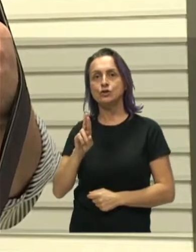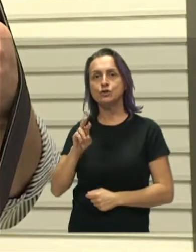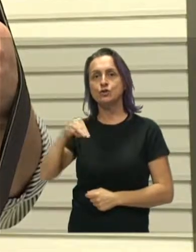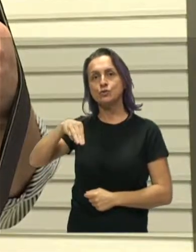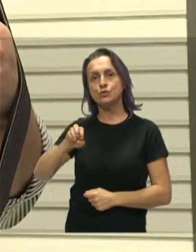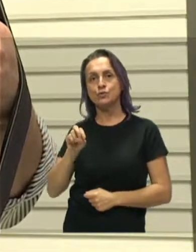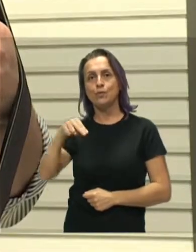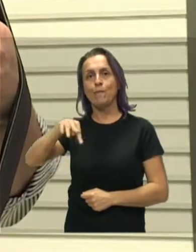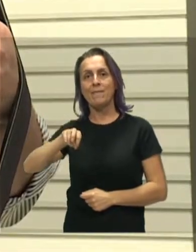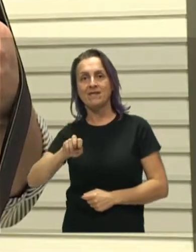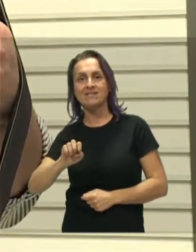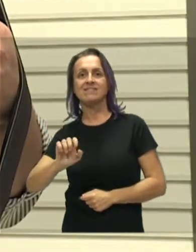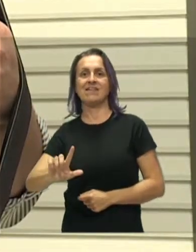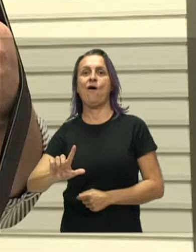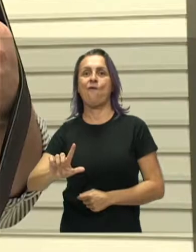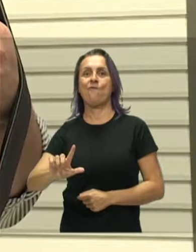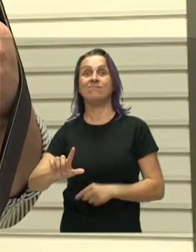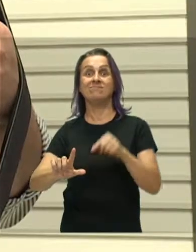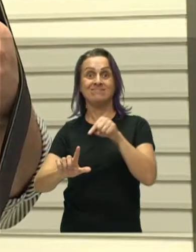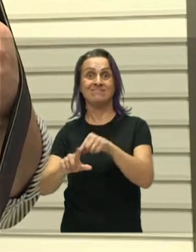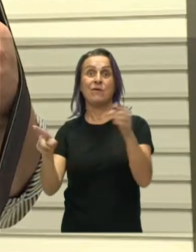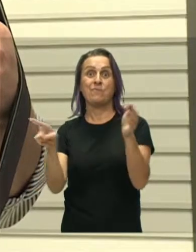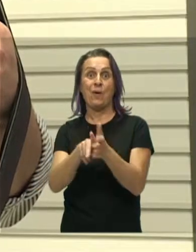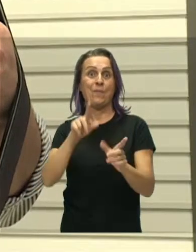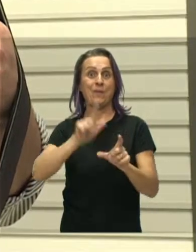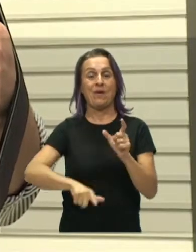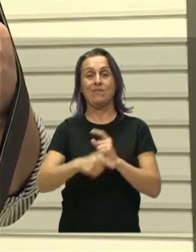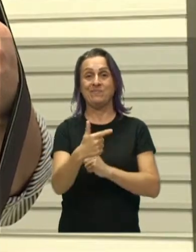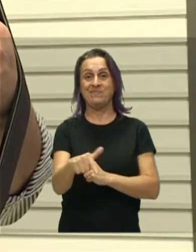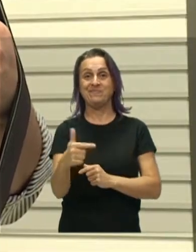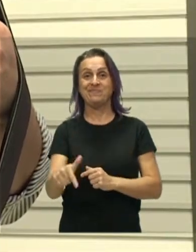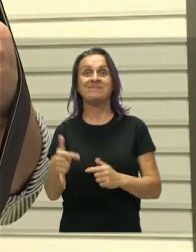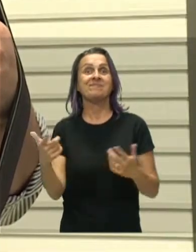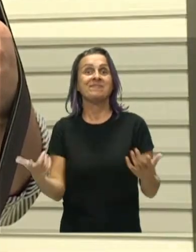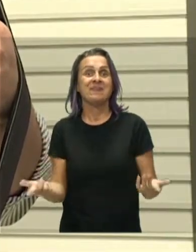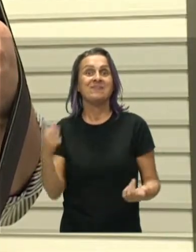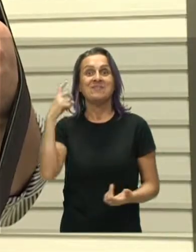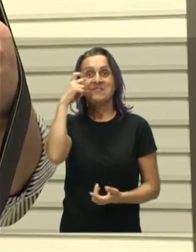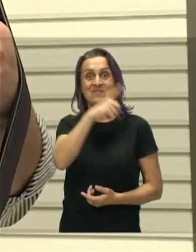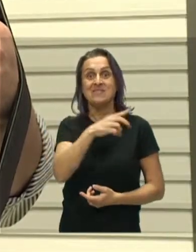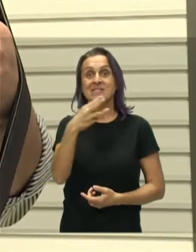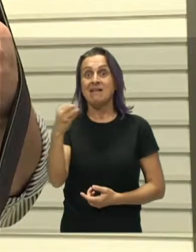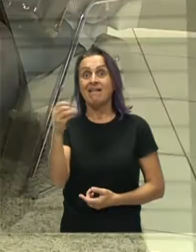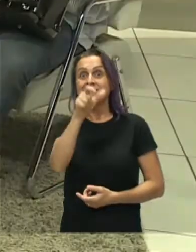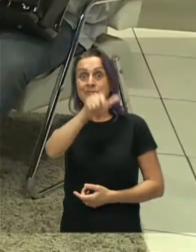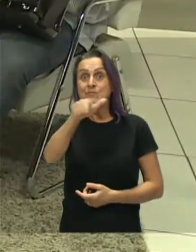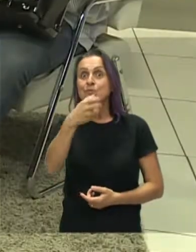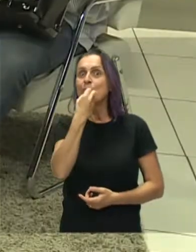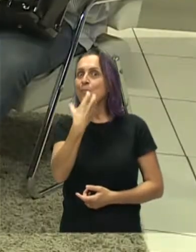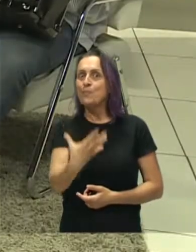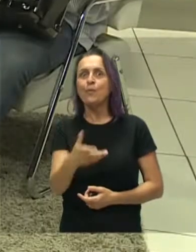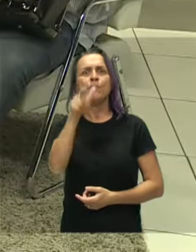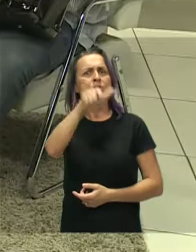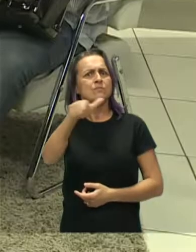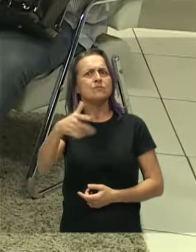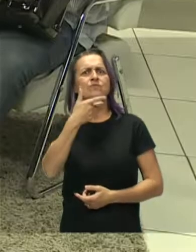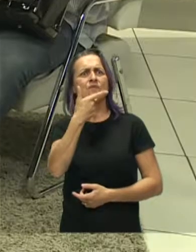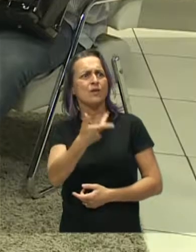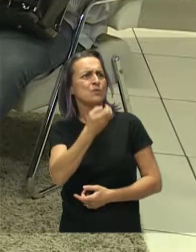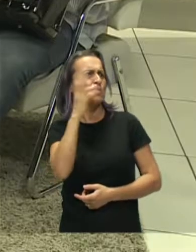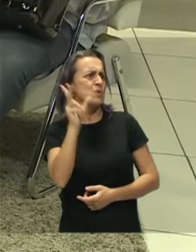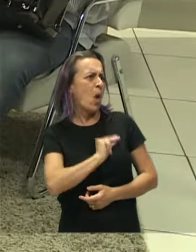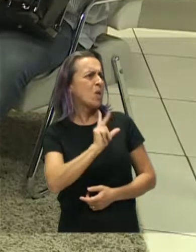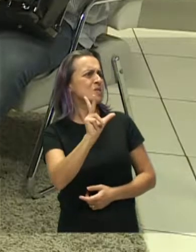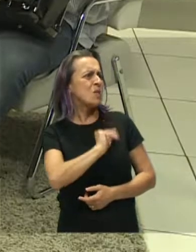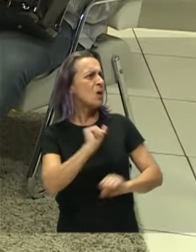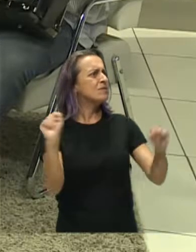bem aceito. O povo tem comprado, tem assistido, tem comentado. Todo mundo dizendo que gostou muito. Que também ficou